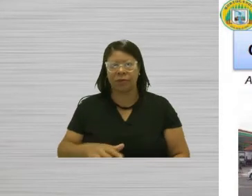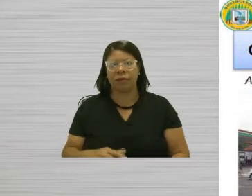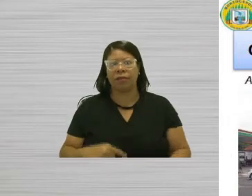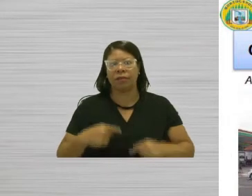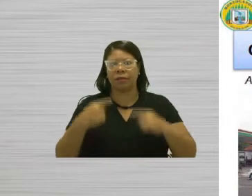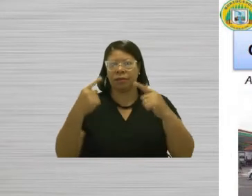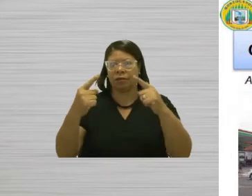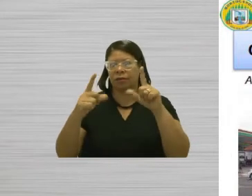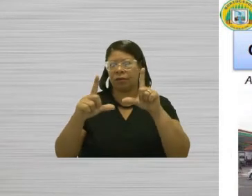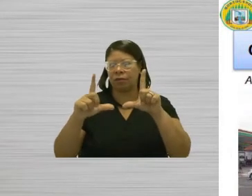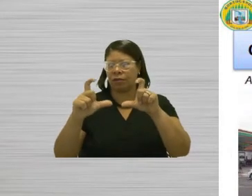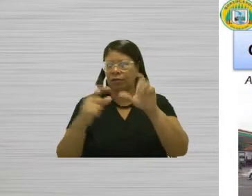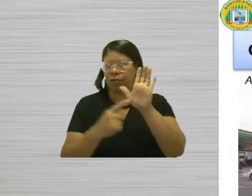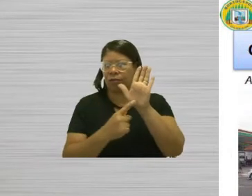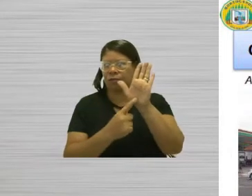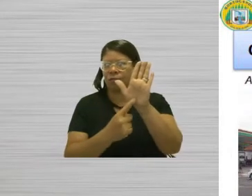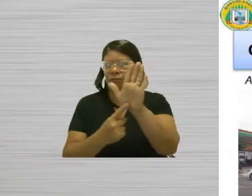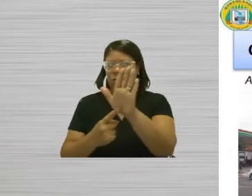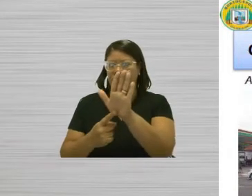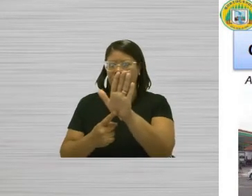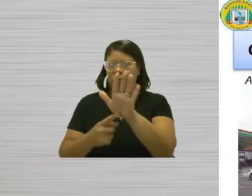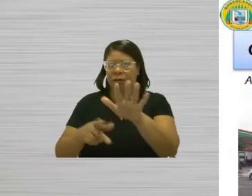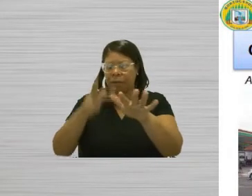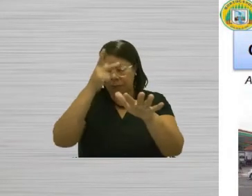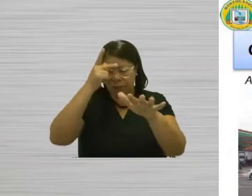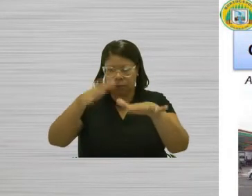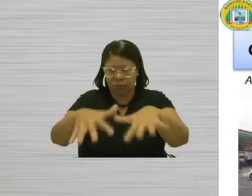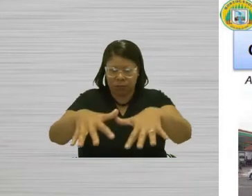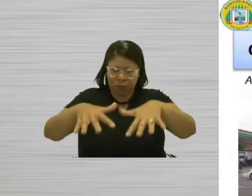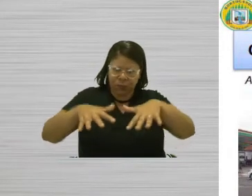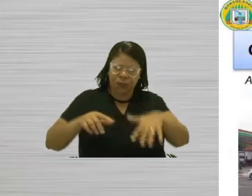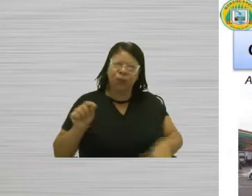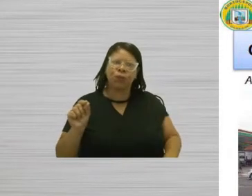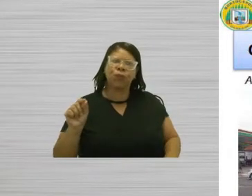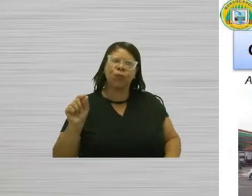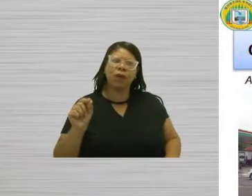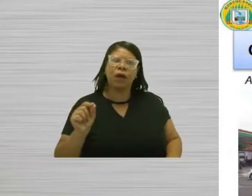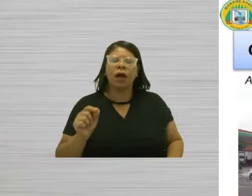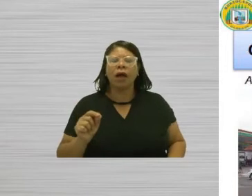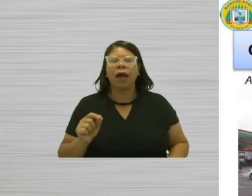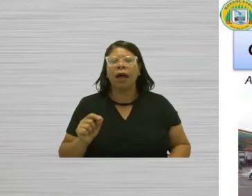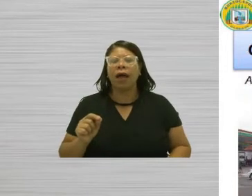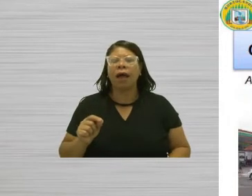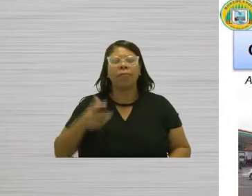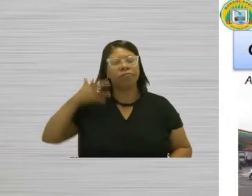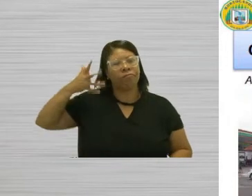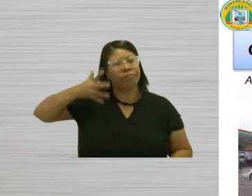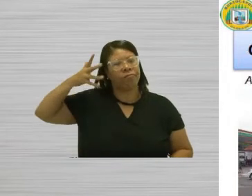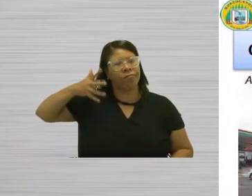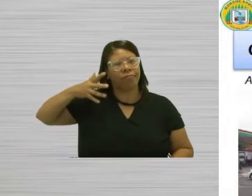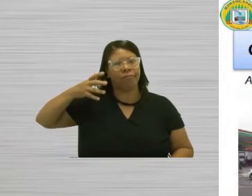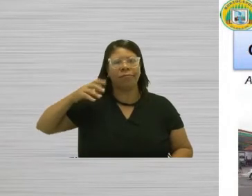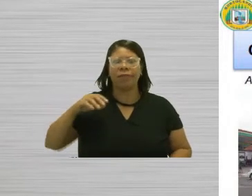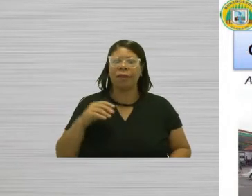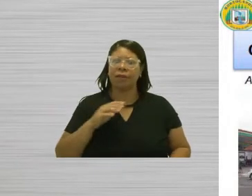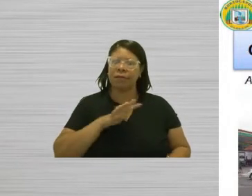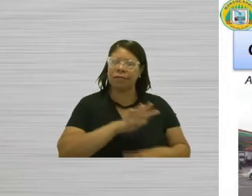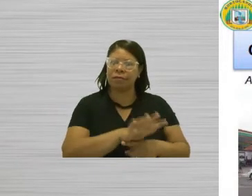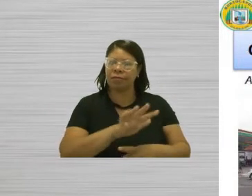aquela foto com um público maior, é o apresentamento de um seminário intersetorial, onde